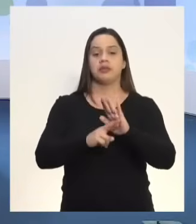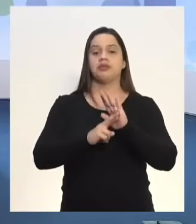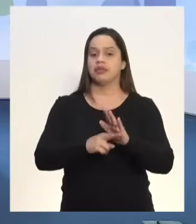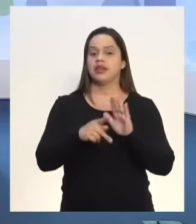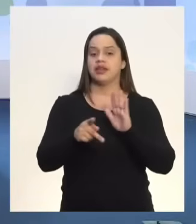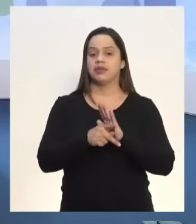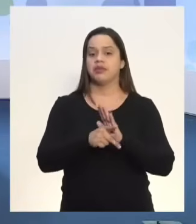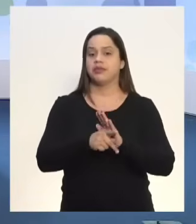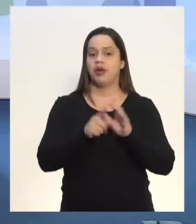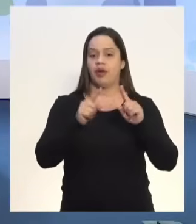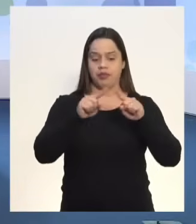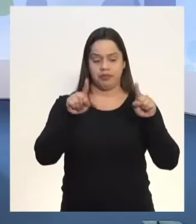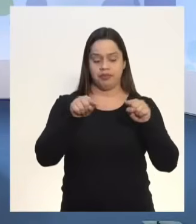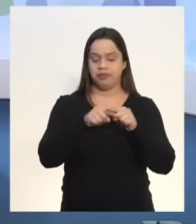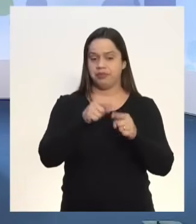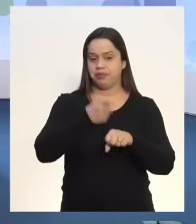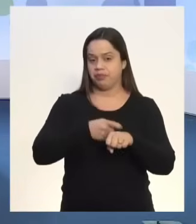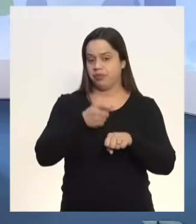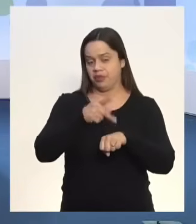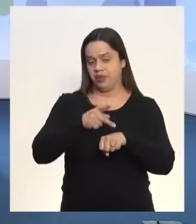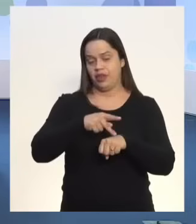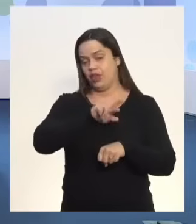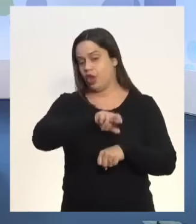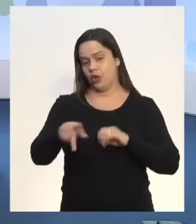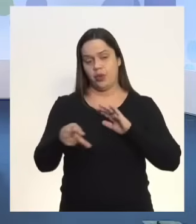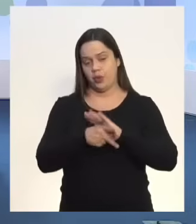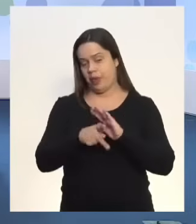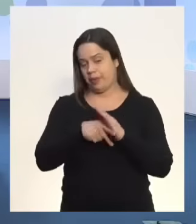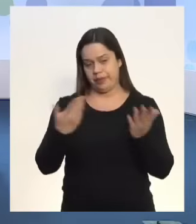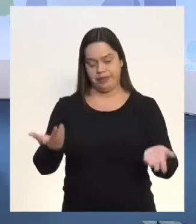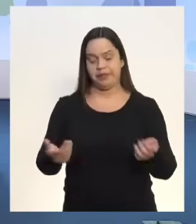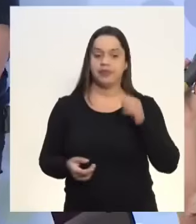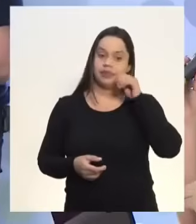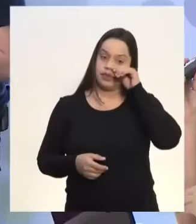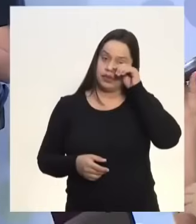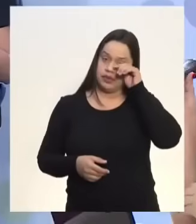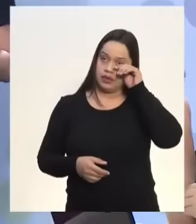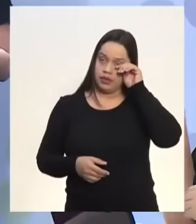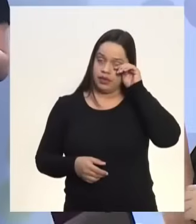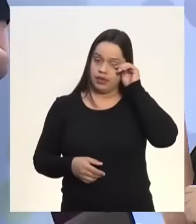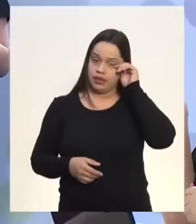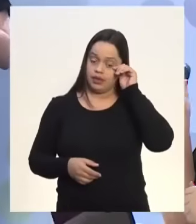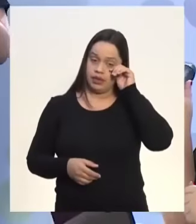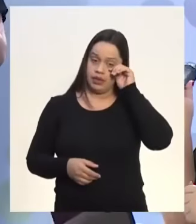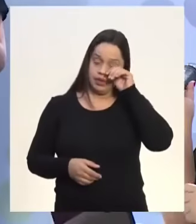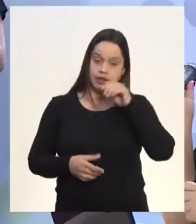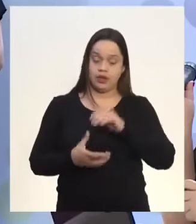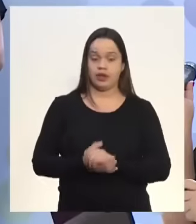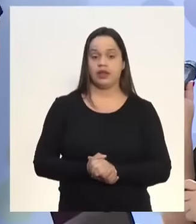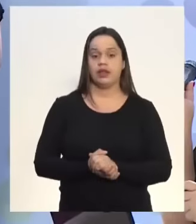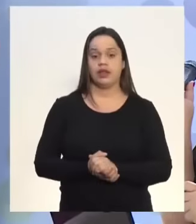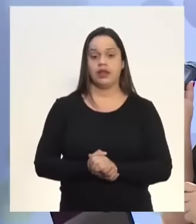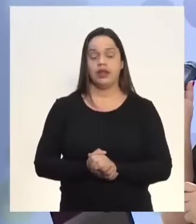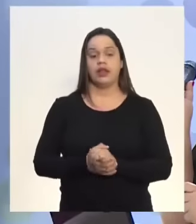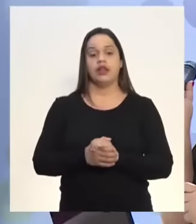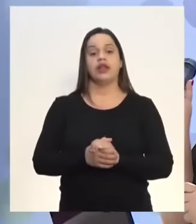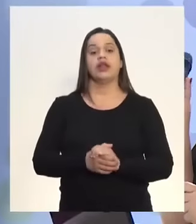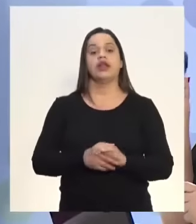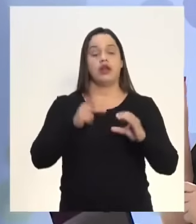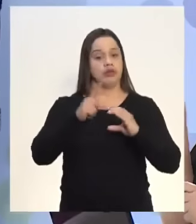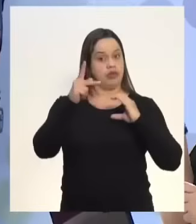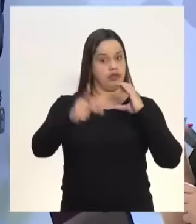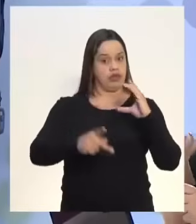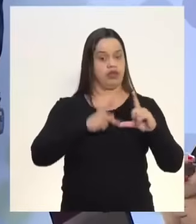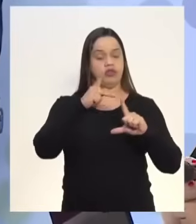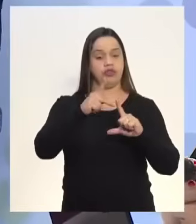não necessariamente um cubo. Isso mesmo, isso é verdade. Então, dentro desses poliedros, qual que é o objetivo da aula de